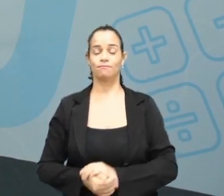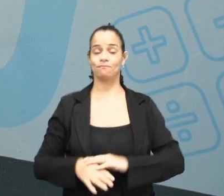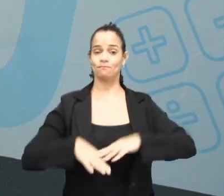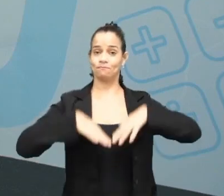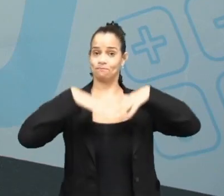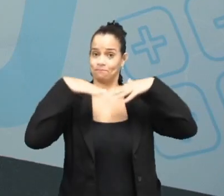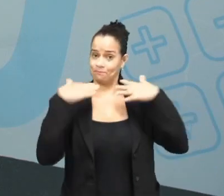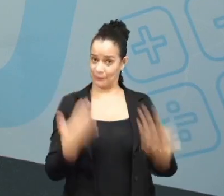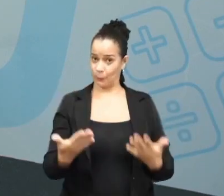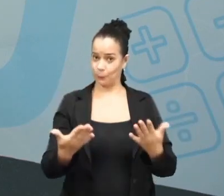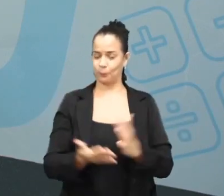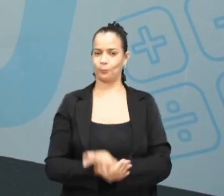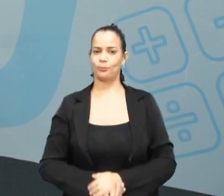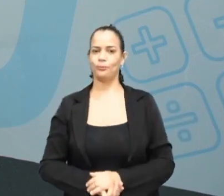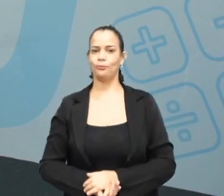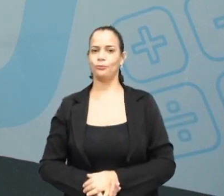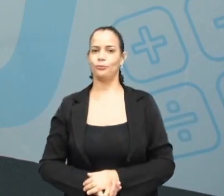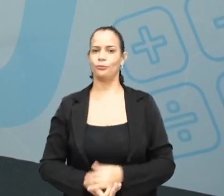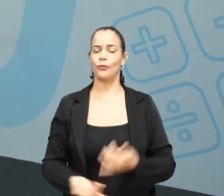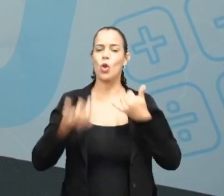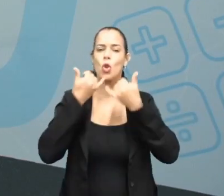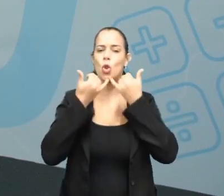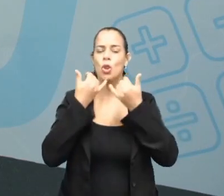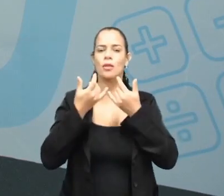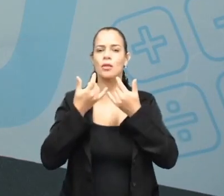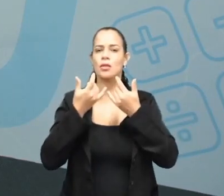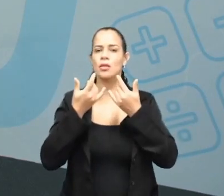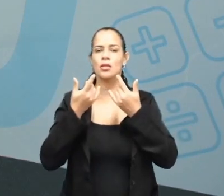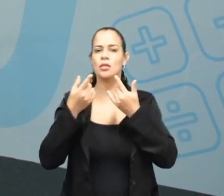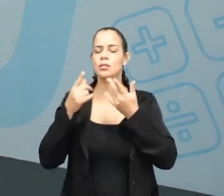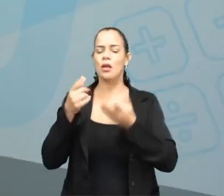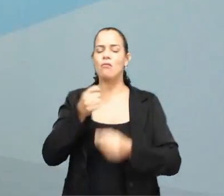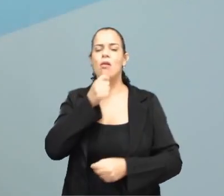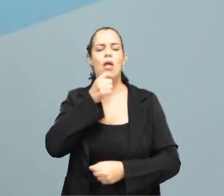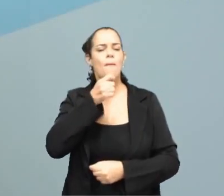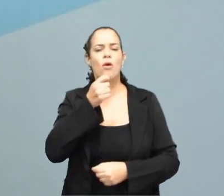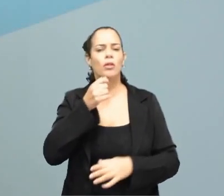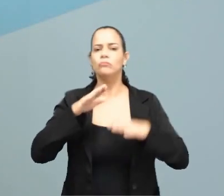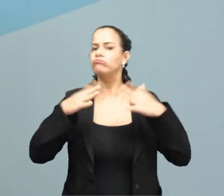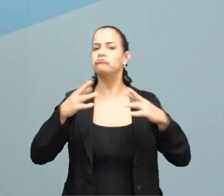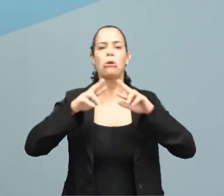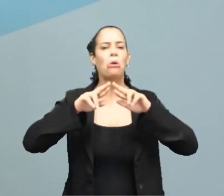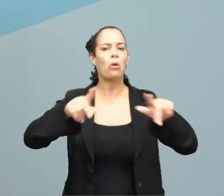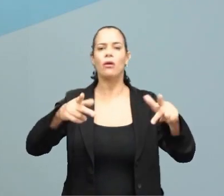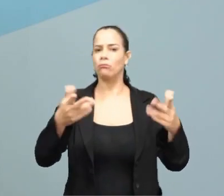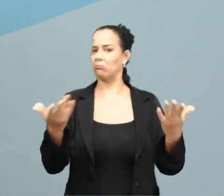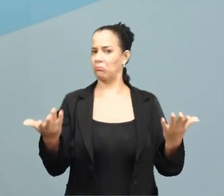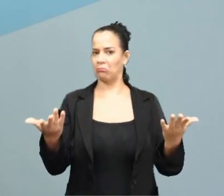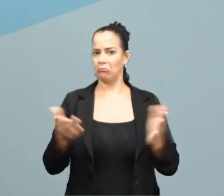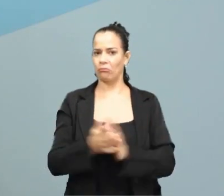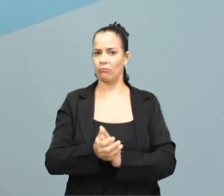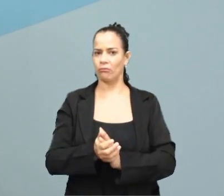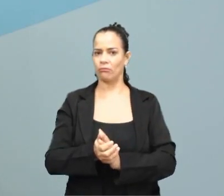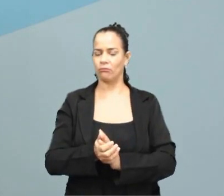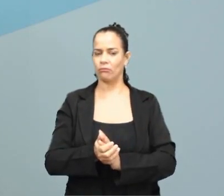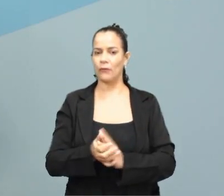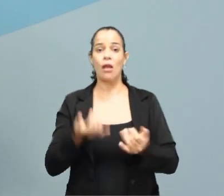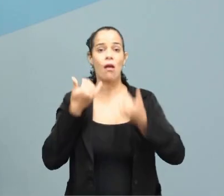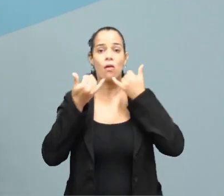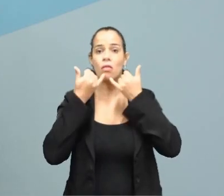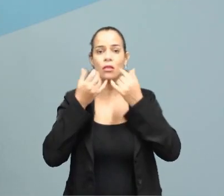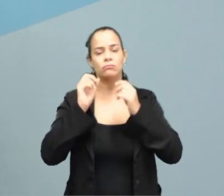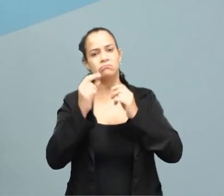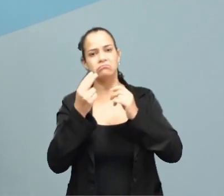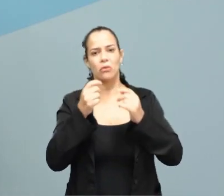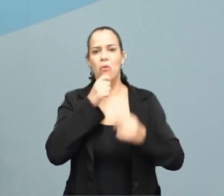Então, notícia versus reportagem. A gente fica naquela dúvida, né, pessoal? É uma notícia ou é uma